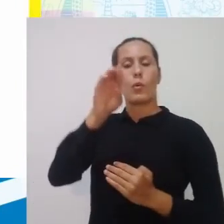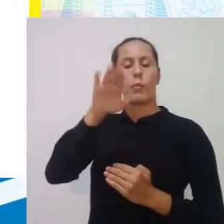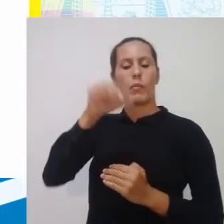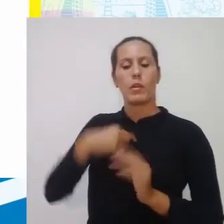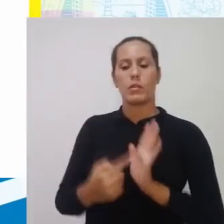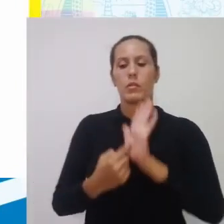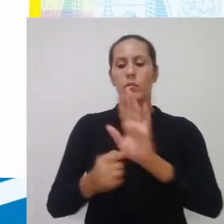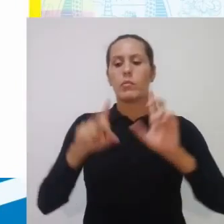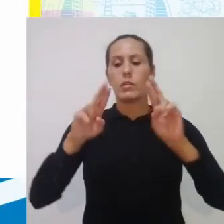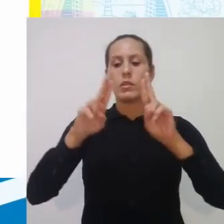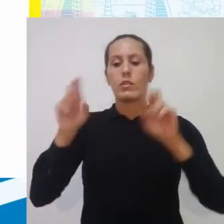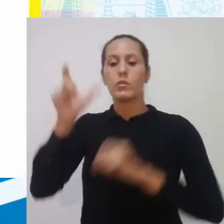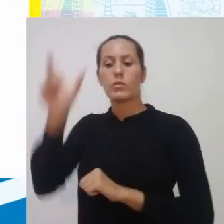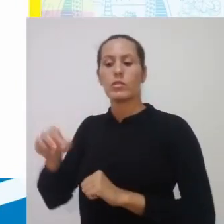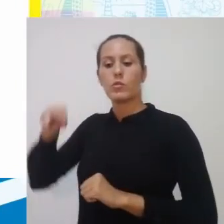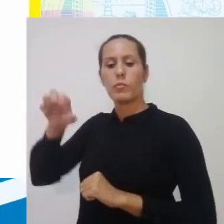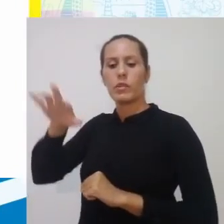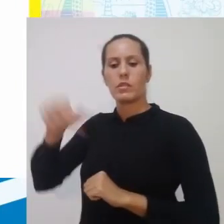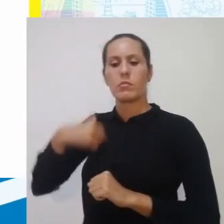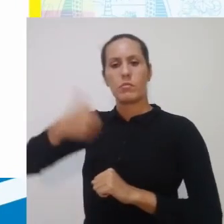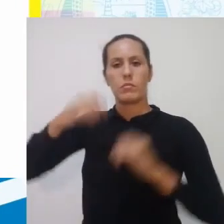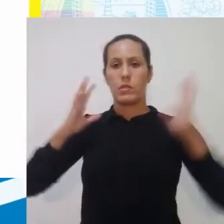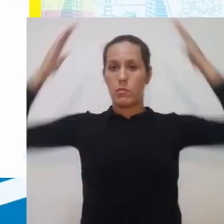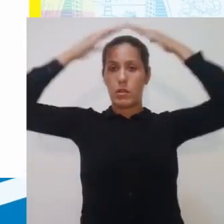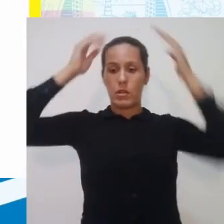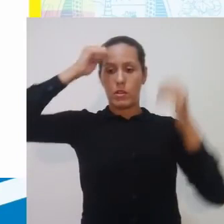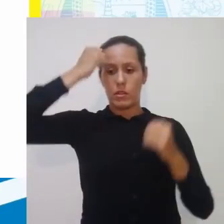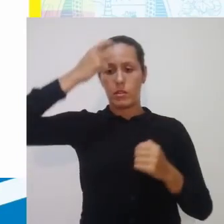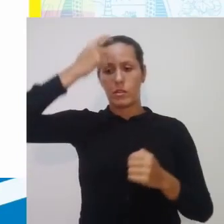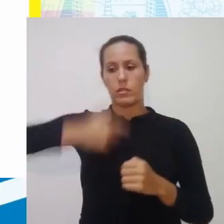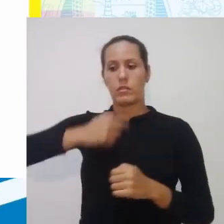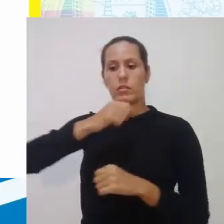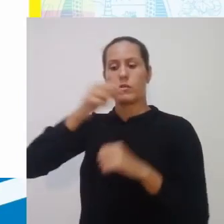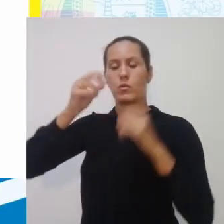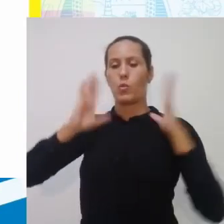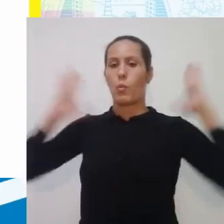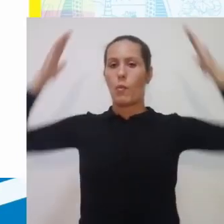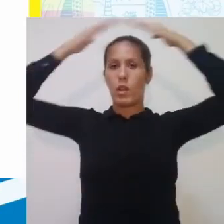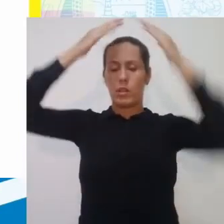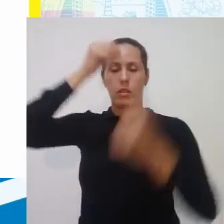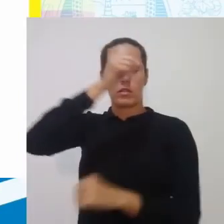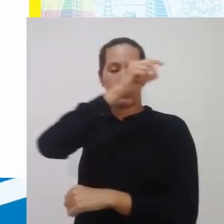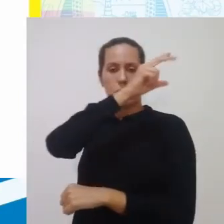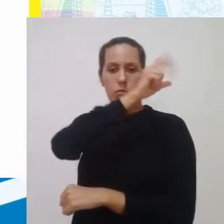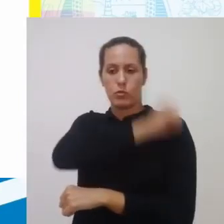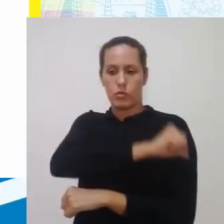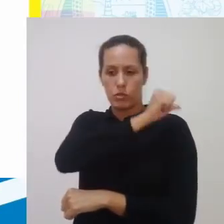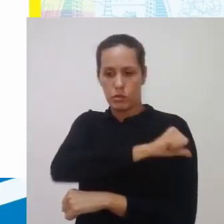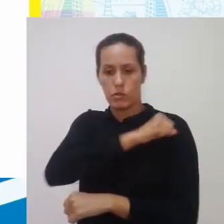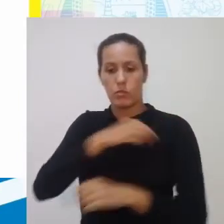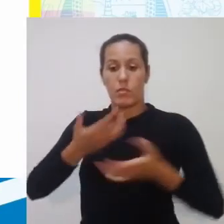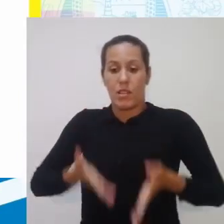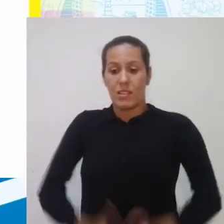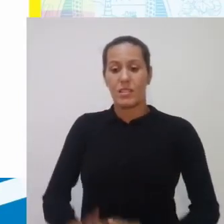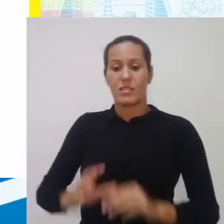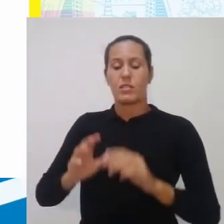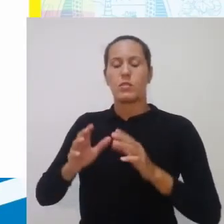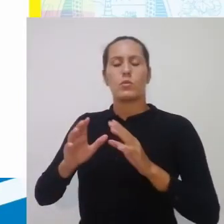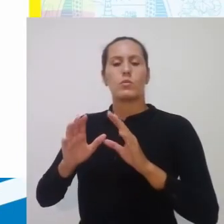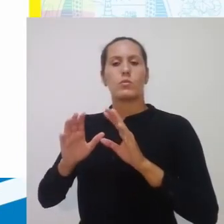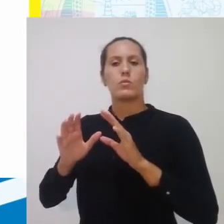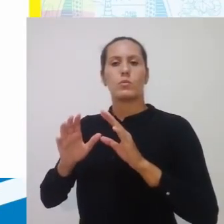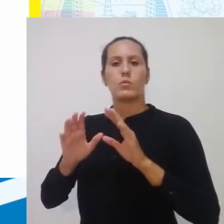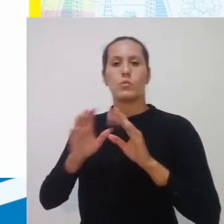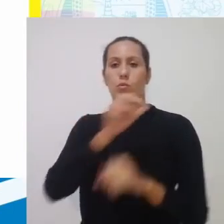Triste apresenta em seu texto Mercedes Batista, a primeira bailarina negra do Balé Municipal do Rio de Janeiro. Ela nasceu no Rio de Janeiro, de origem